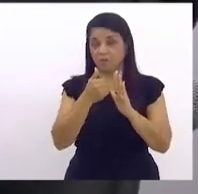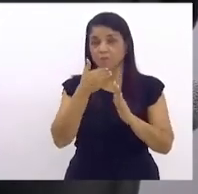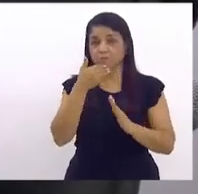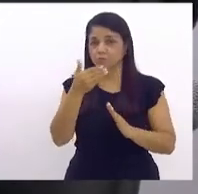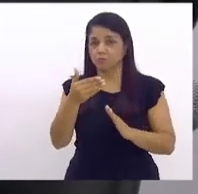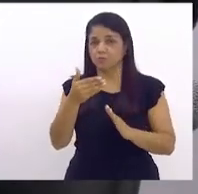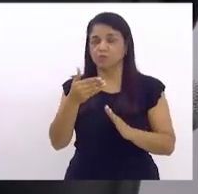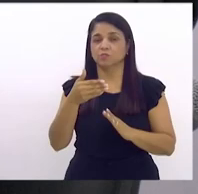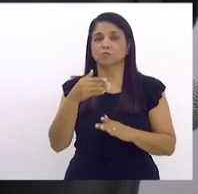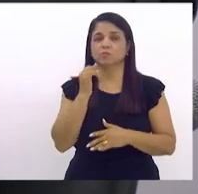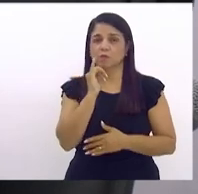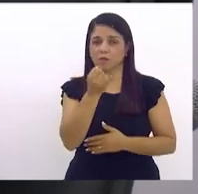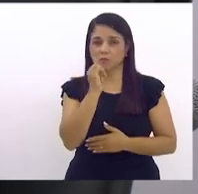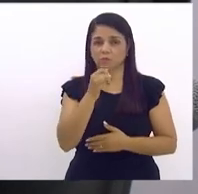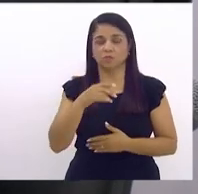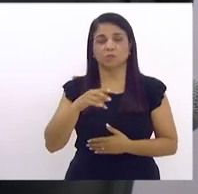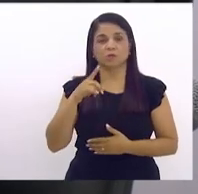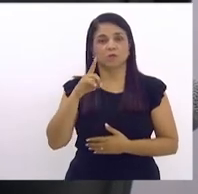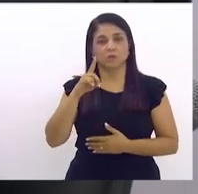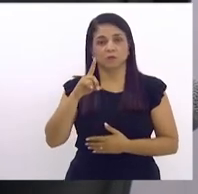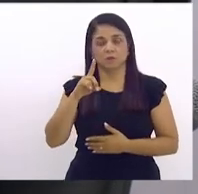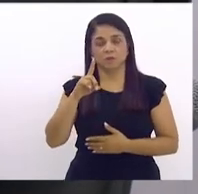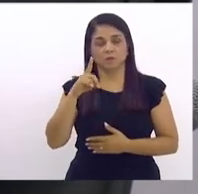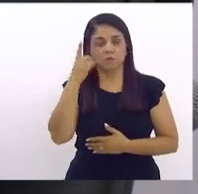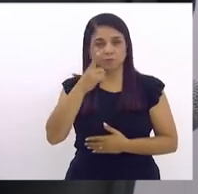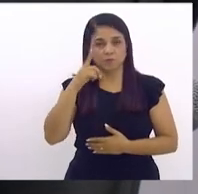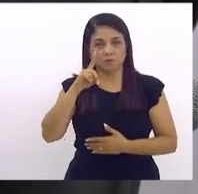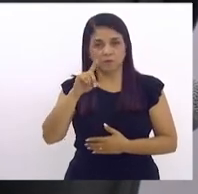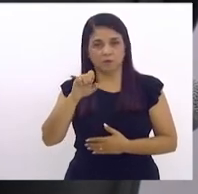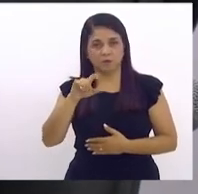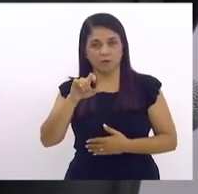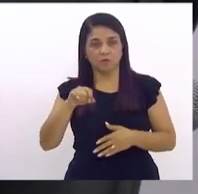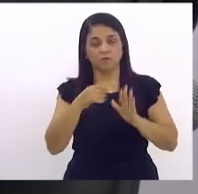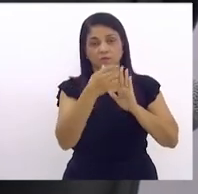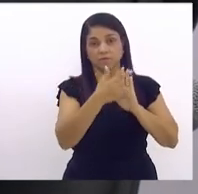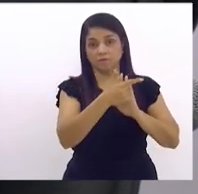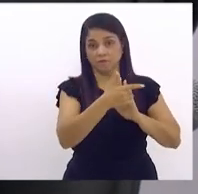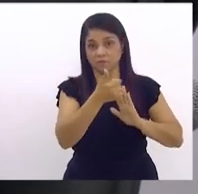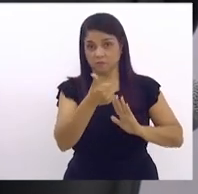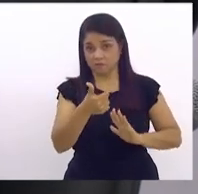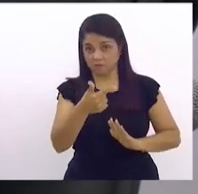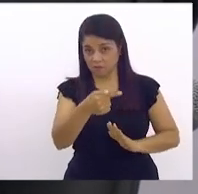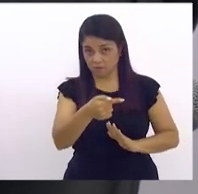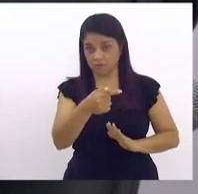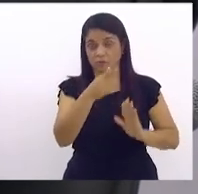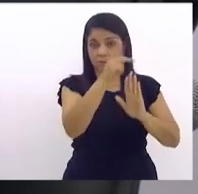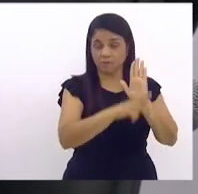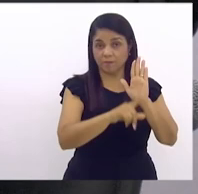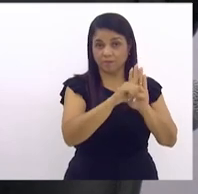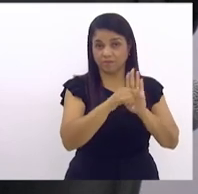do relator, deputado Guilherme Delaroli. 27 da pauta. Projeto de lei